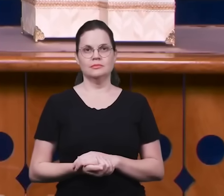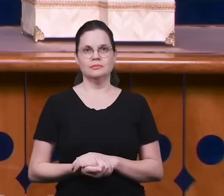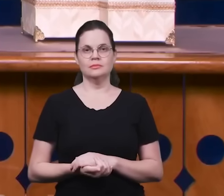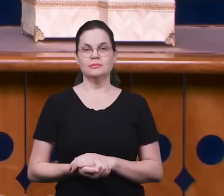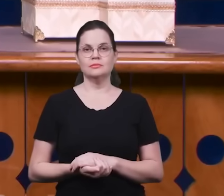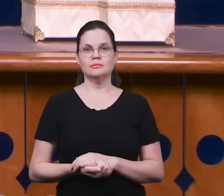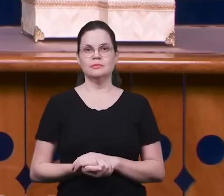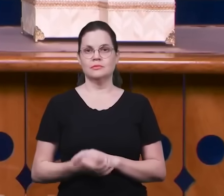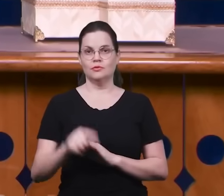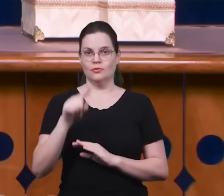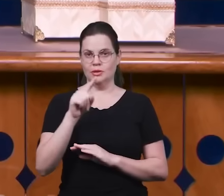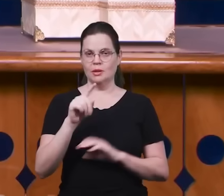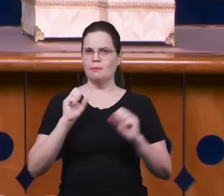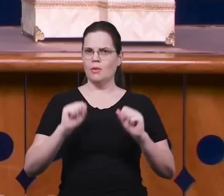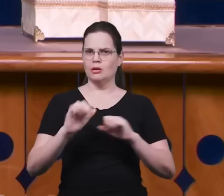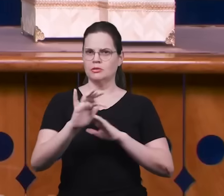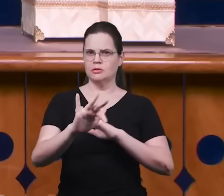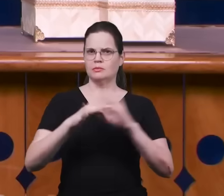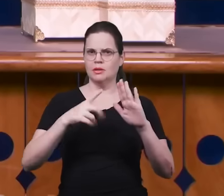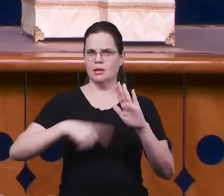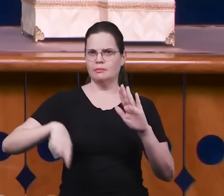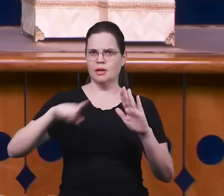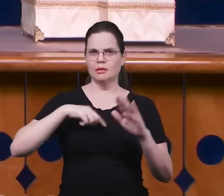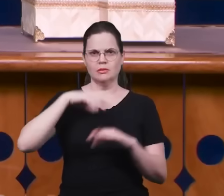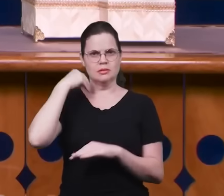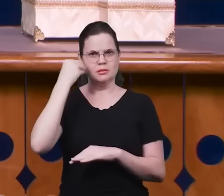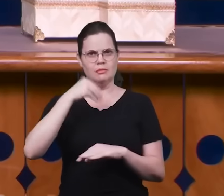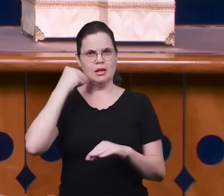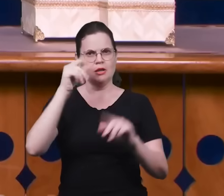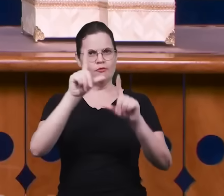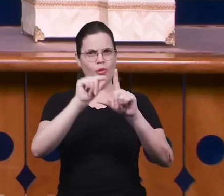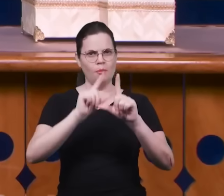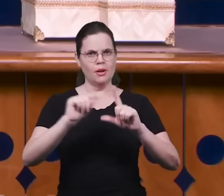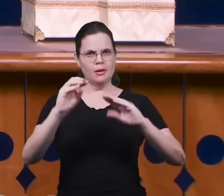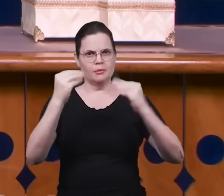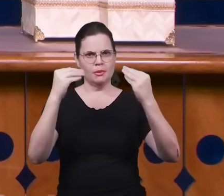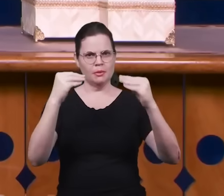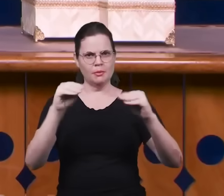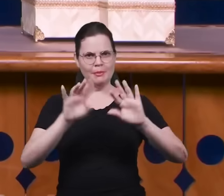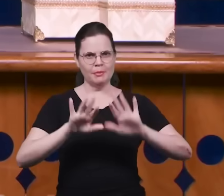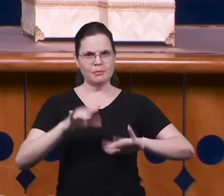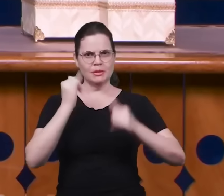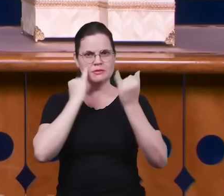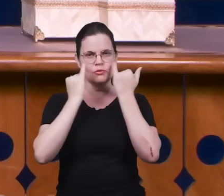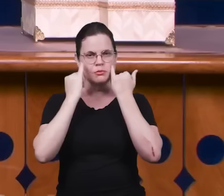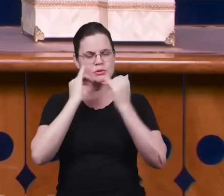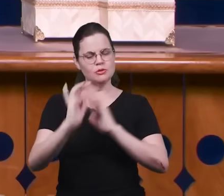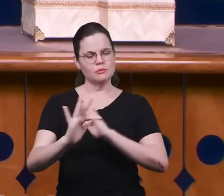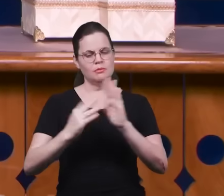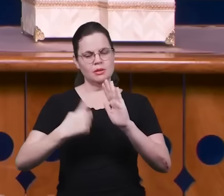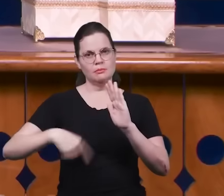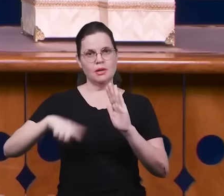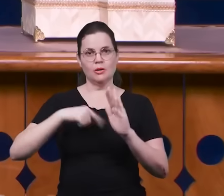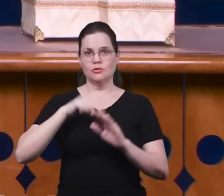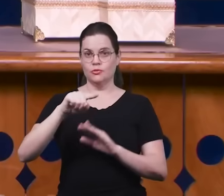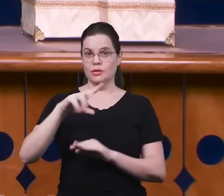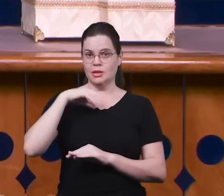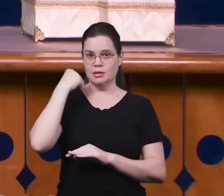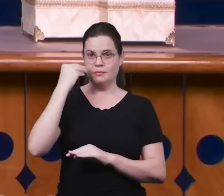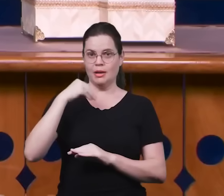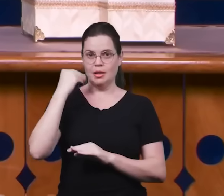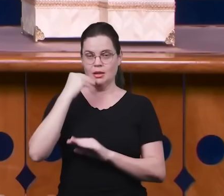para que você compartilhe a sua experiência. Caso você tenha tido uma experiência com Deus em alguma das